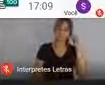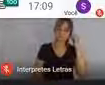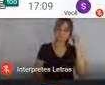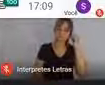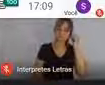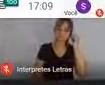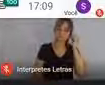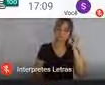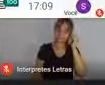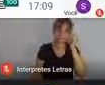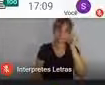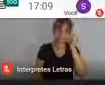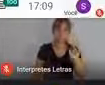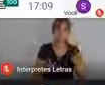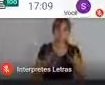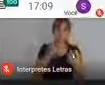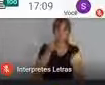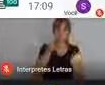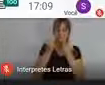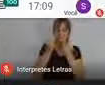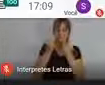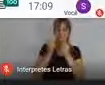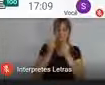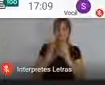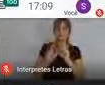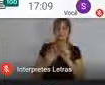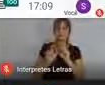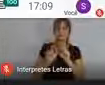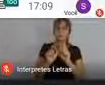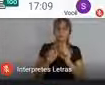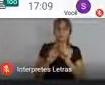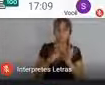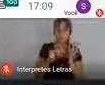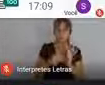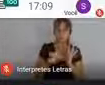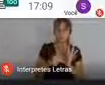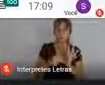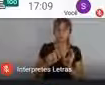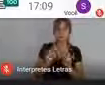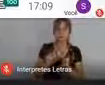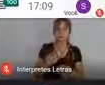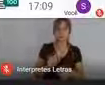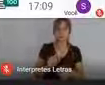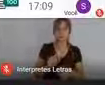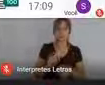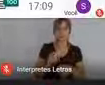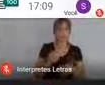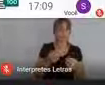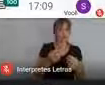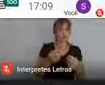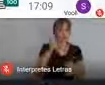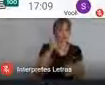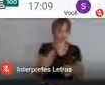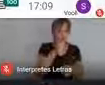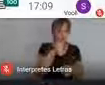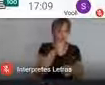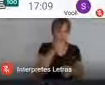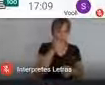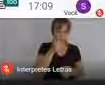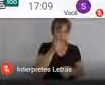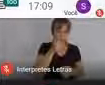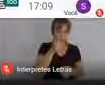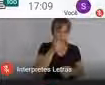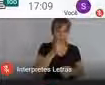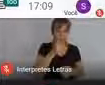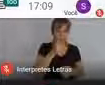Então, ele faz aqui uma análise. A lexia de amba prevaleceu entre as mulheres com quatro ocorrências, ante uma única